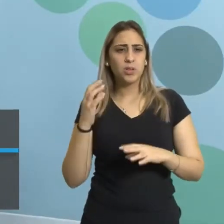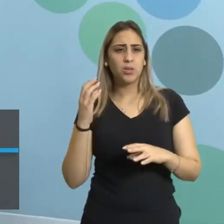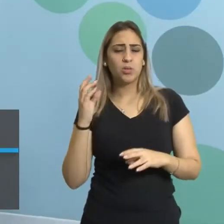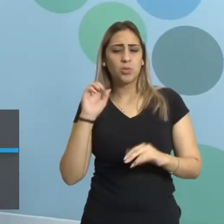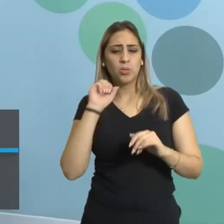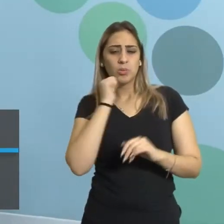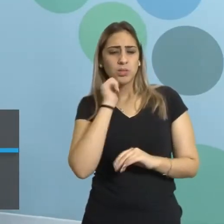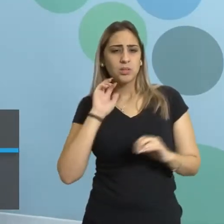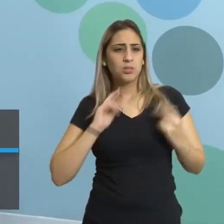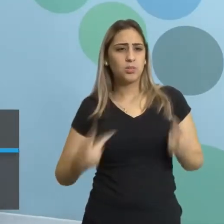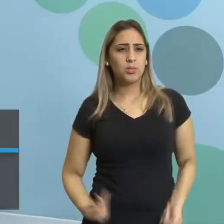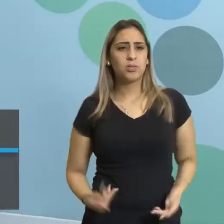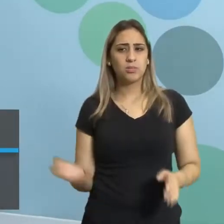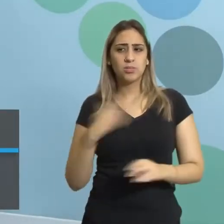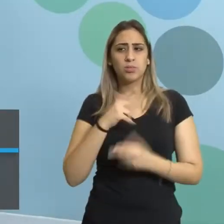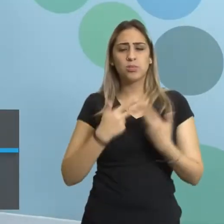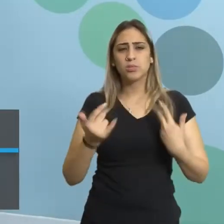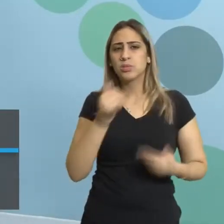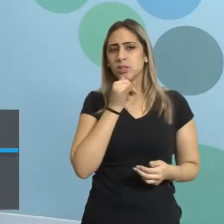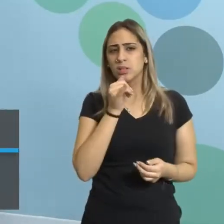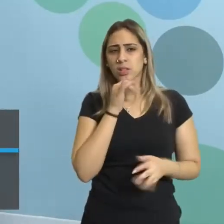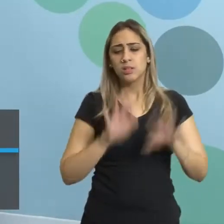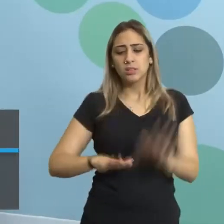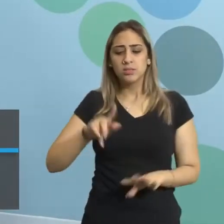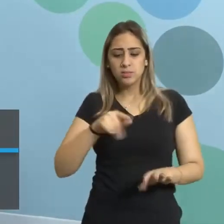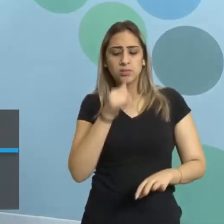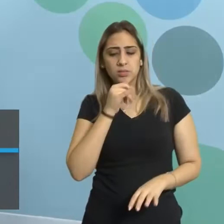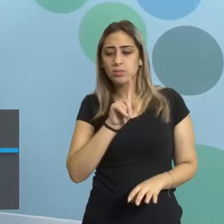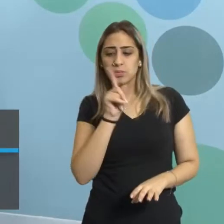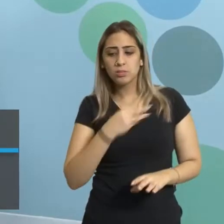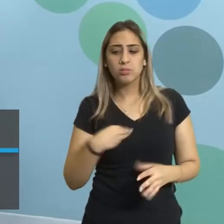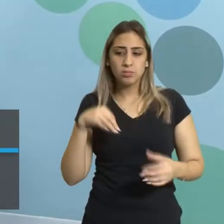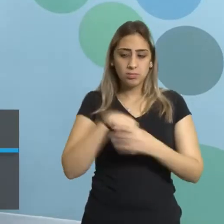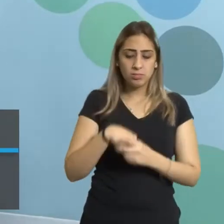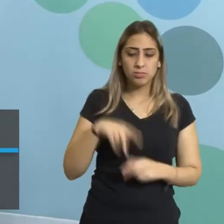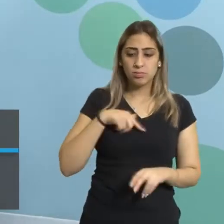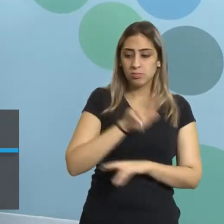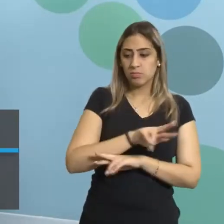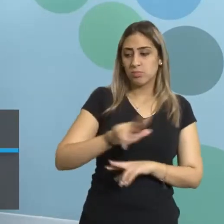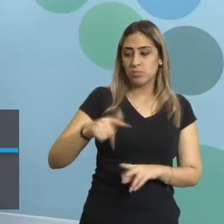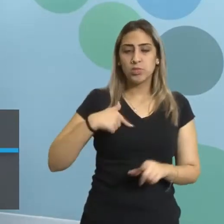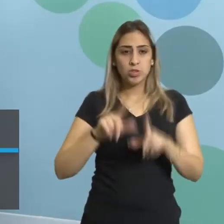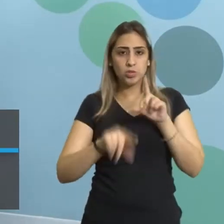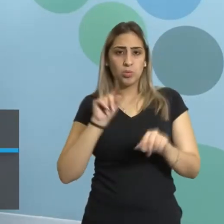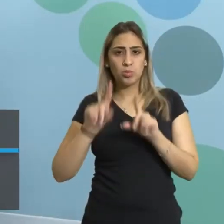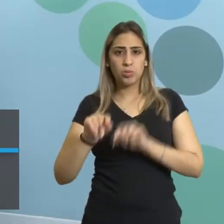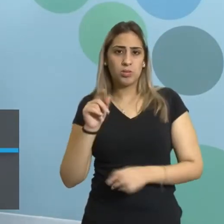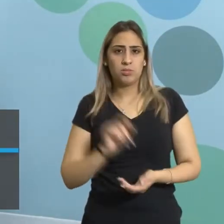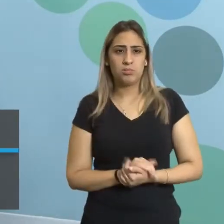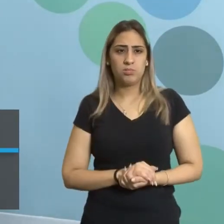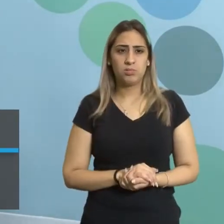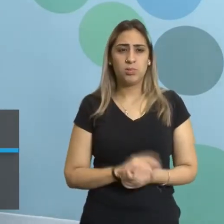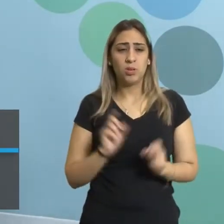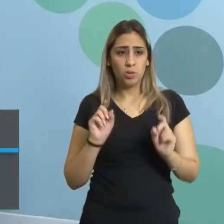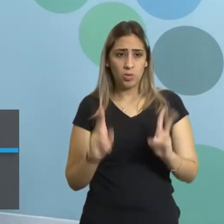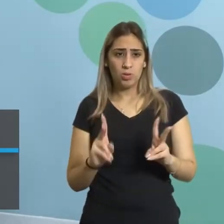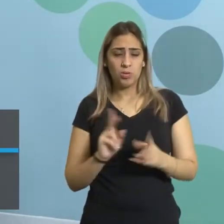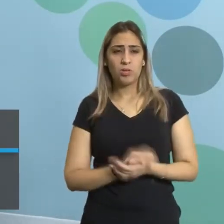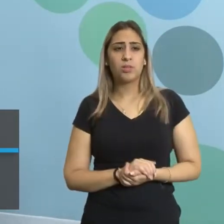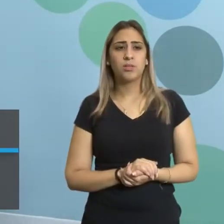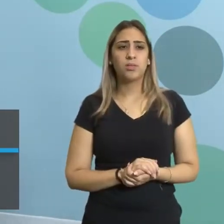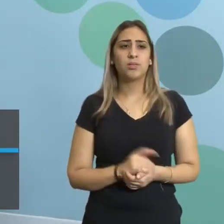ante a sendo alguns exemplos Às vezes nesse exemplo não é aplicável em determinar escola então a gente tem que fazer adaptações Ok